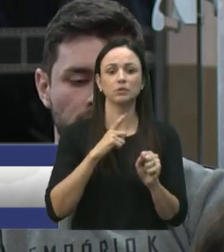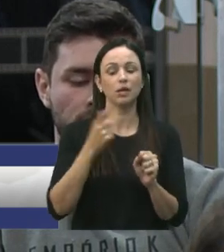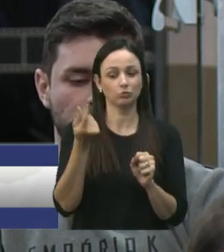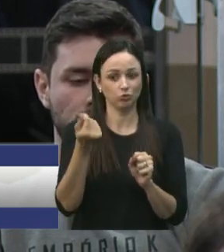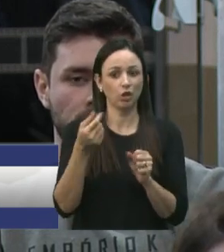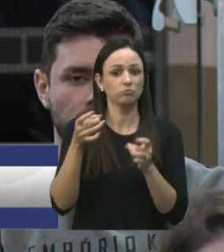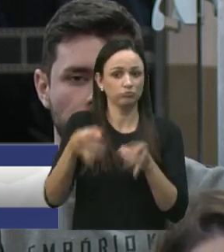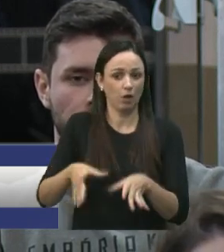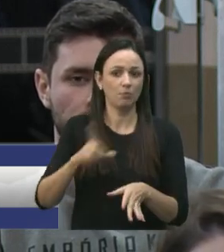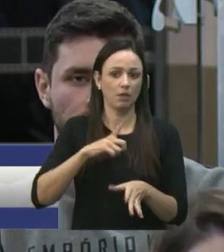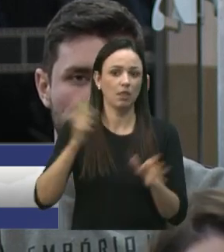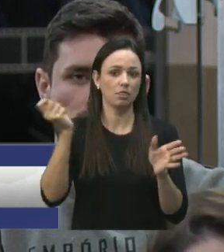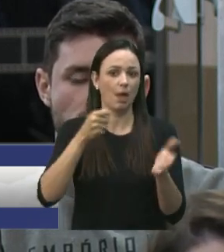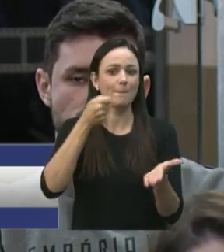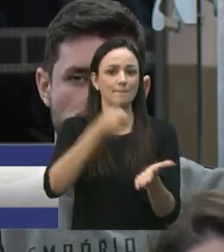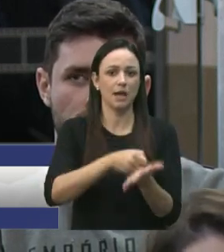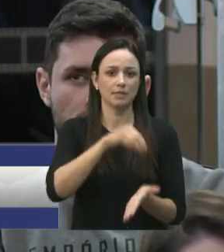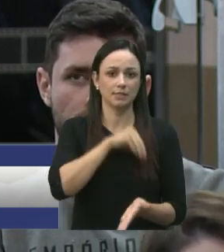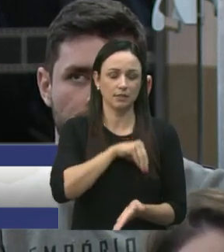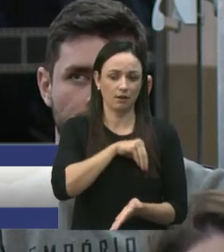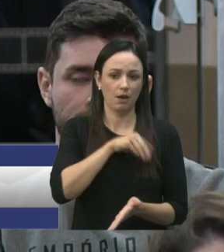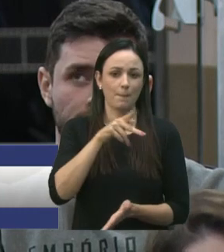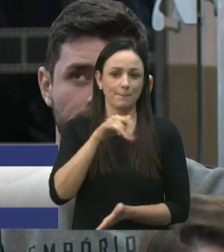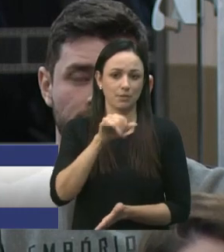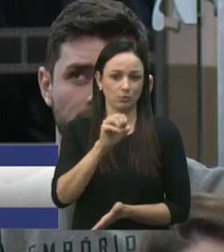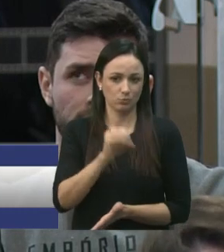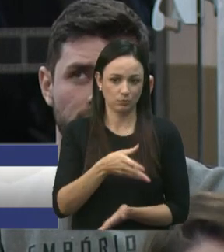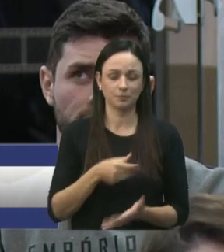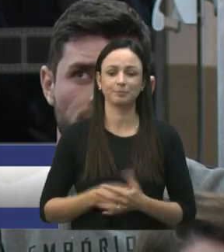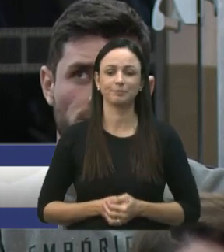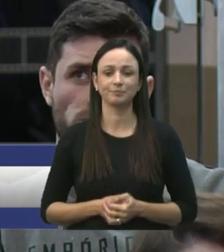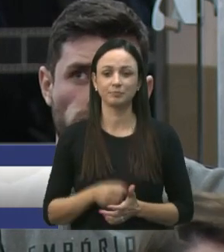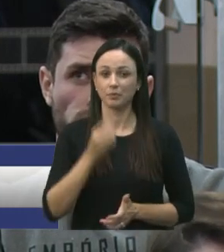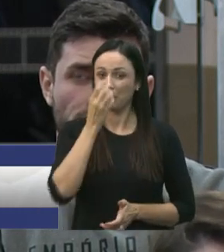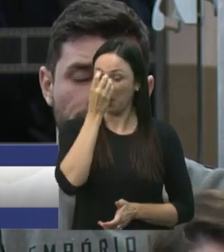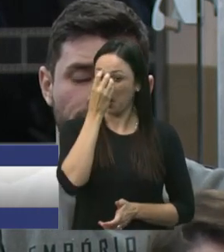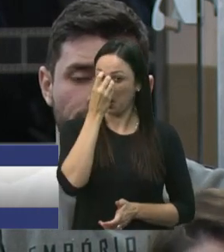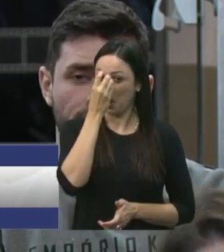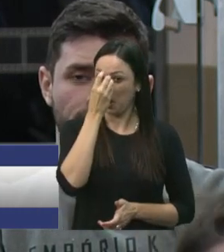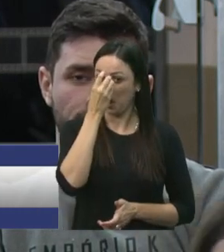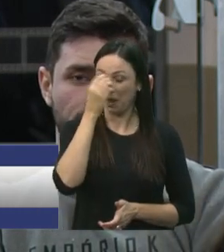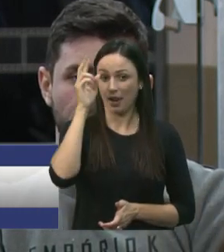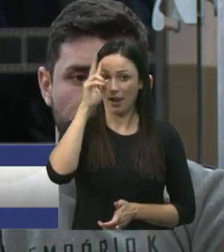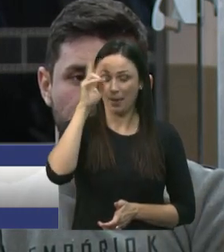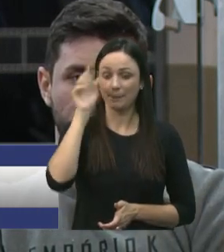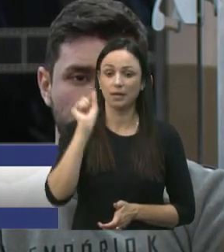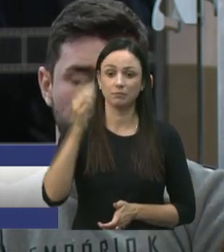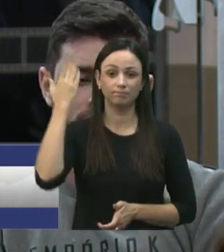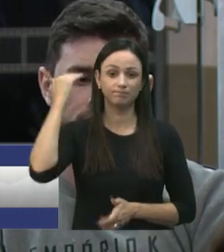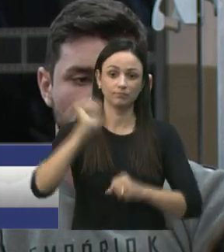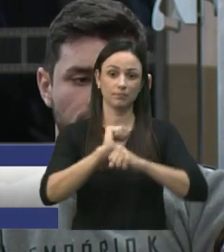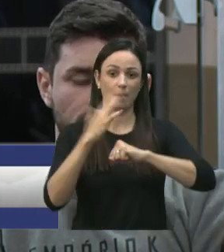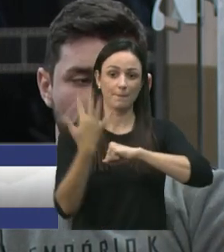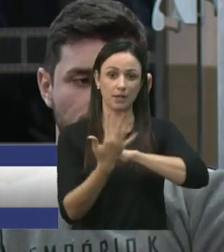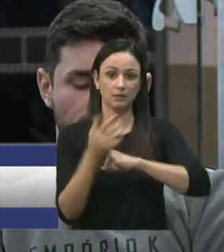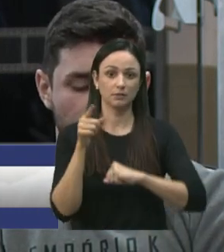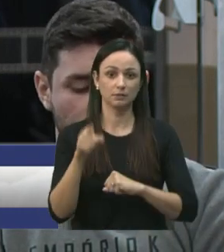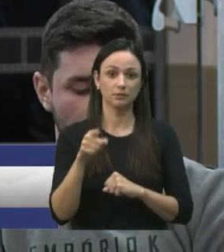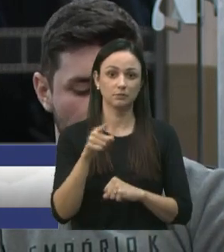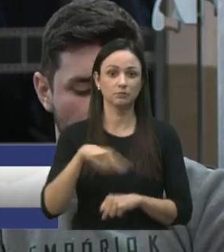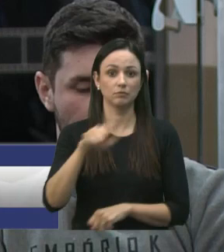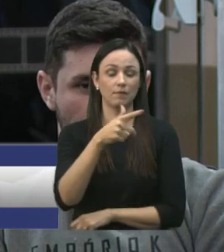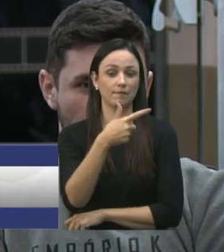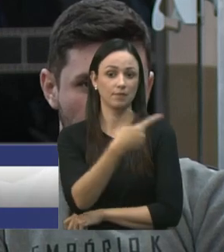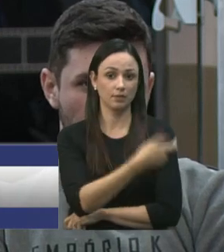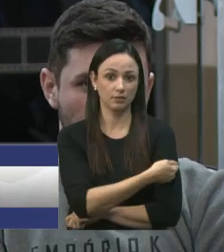para estar pagando o nosso piso. E lembrando bem que, na época da pandemia, assim, vocês foram